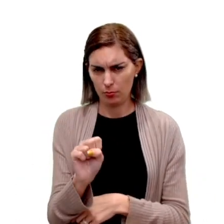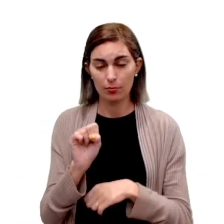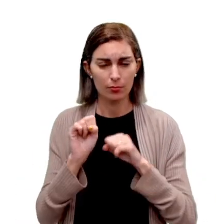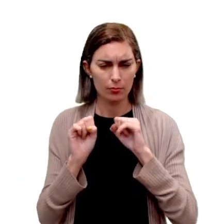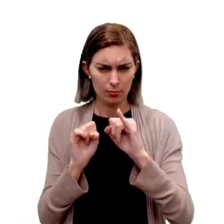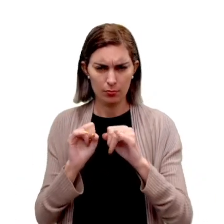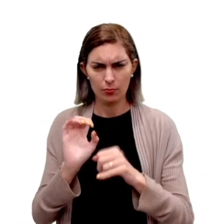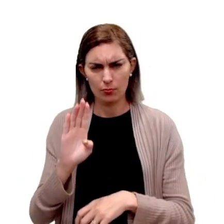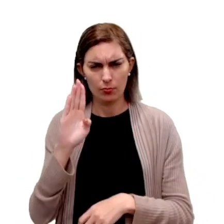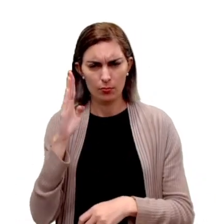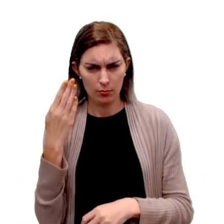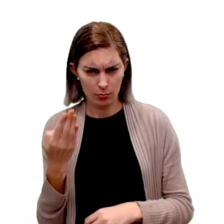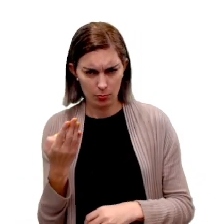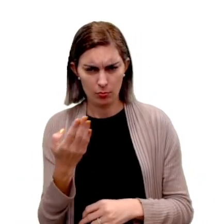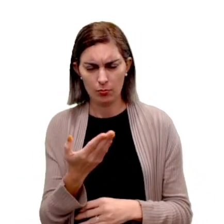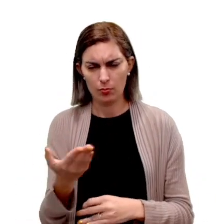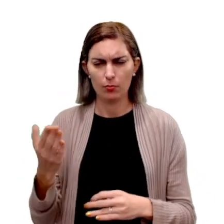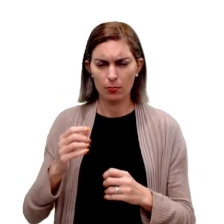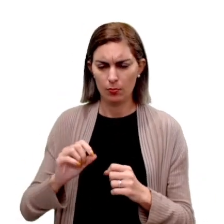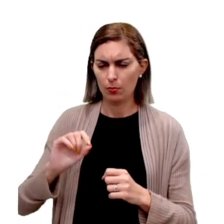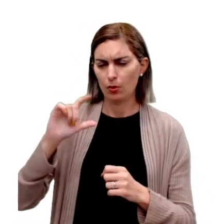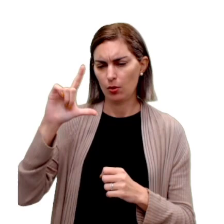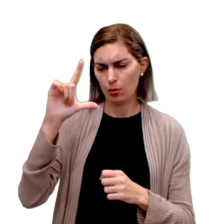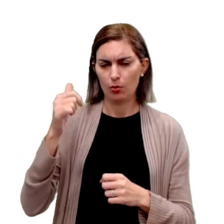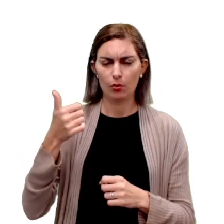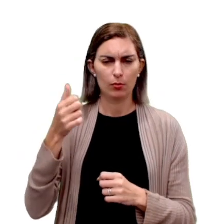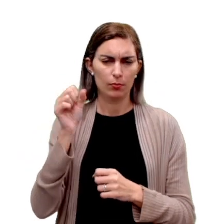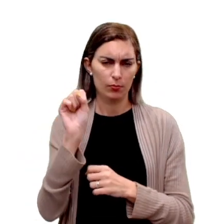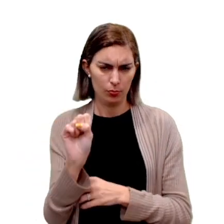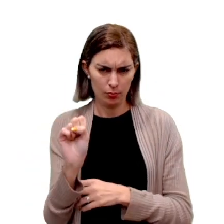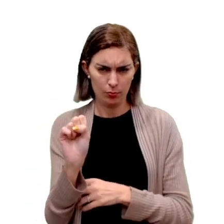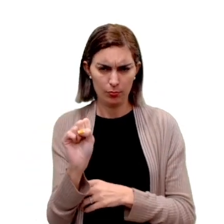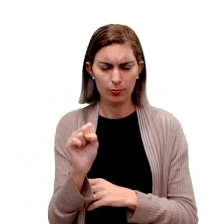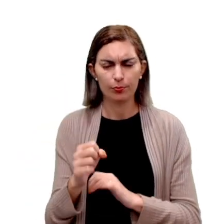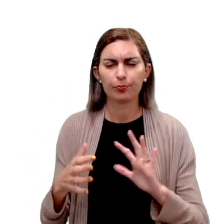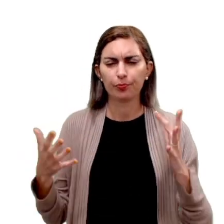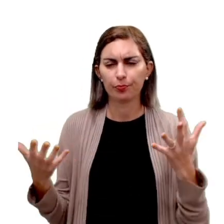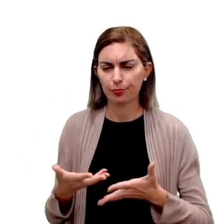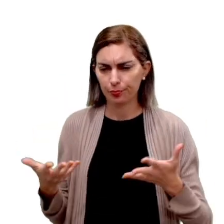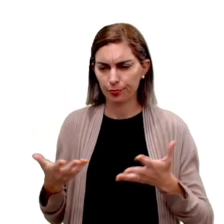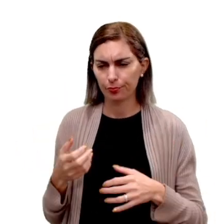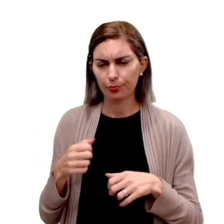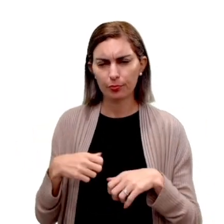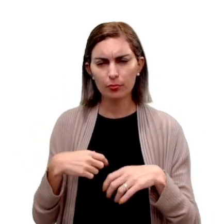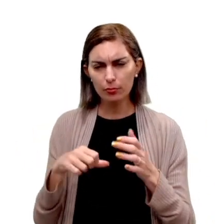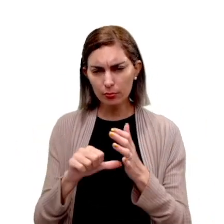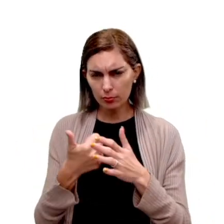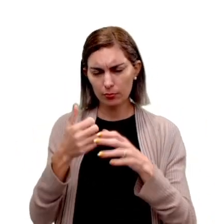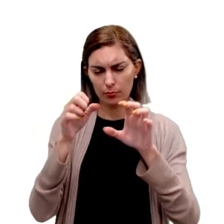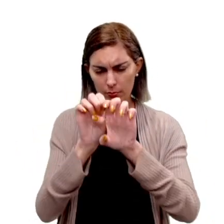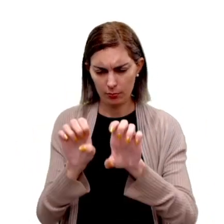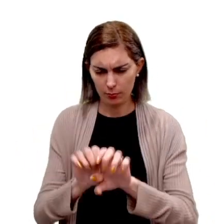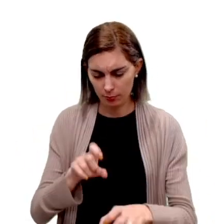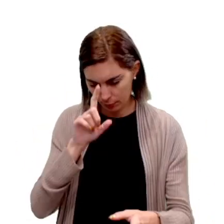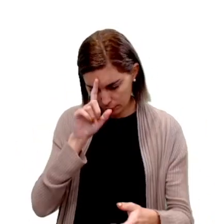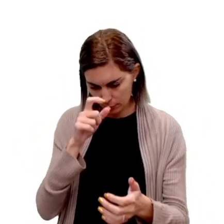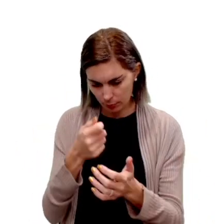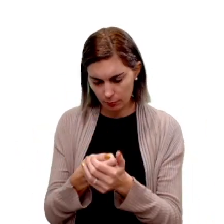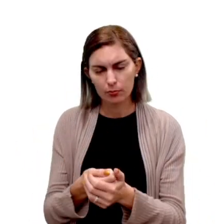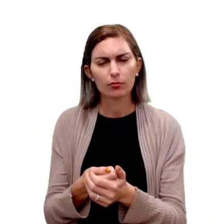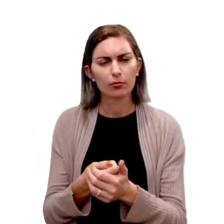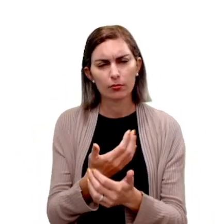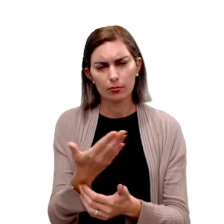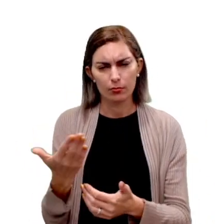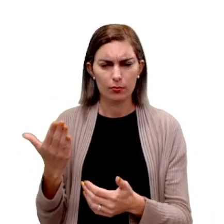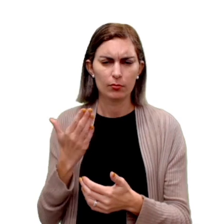for falso, é maior que 18 anos. Agora, se a primeira estrutura de decisão